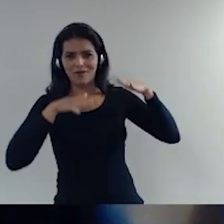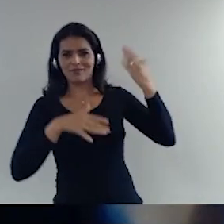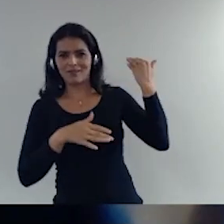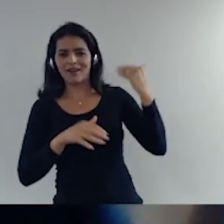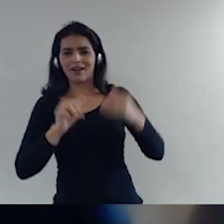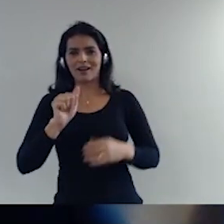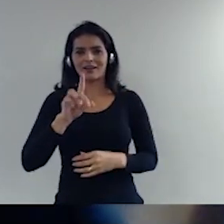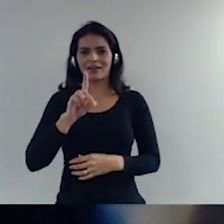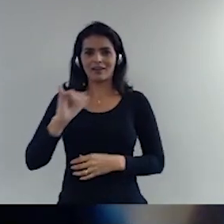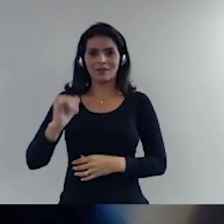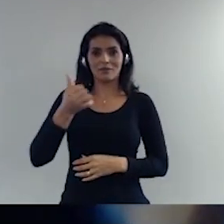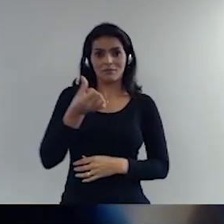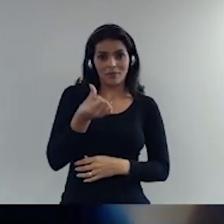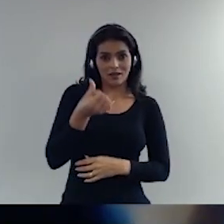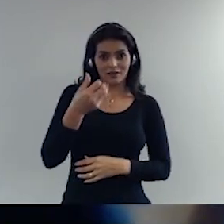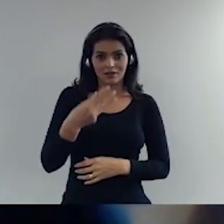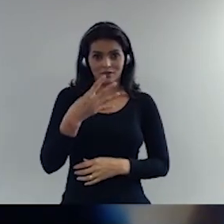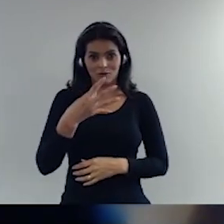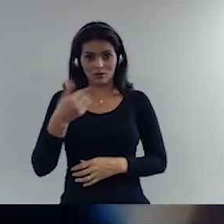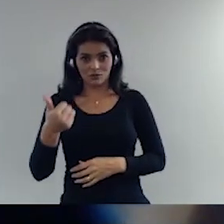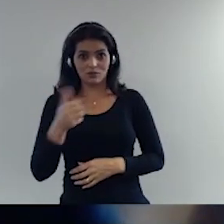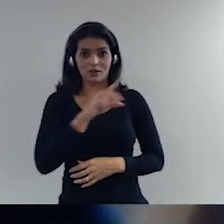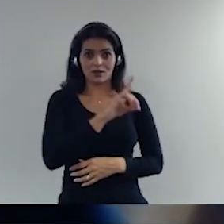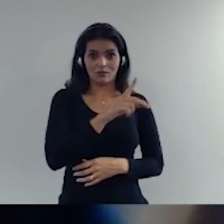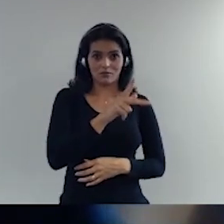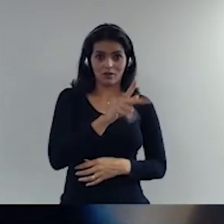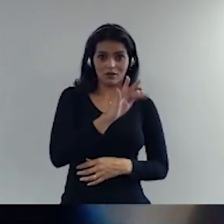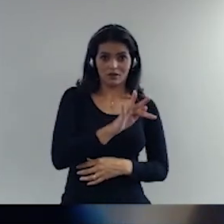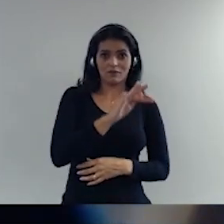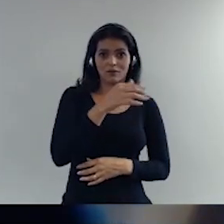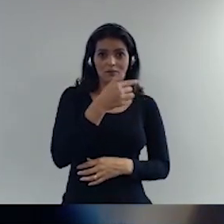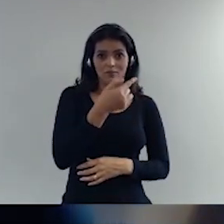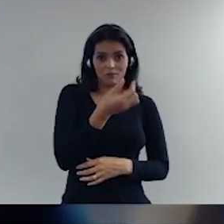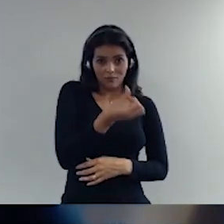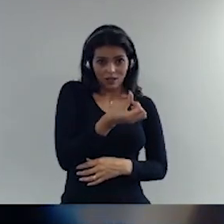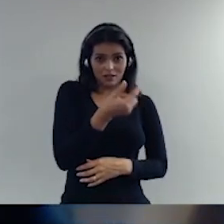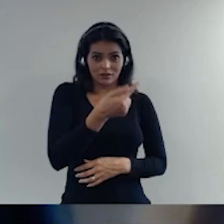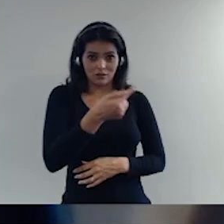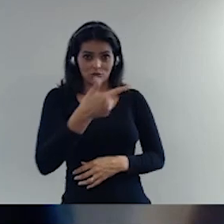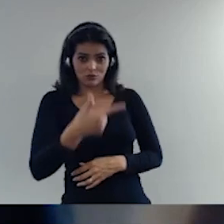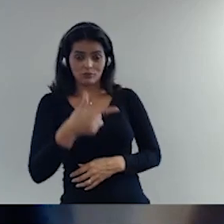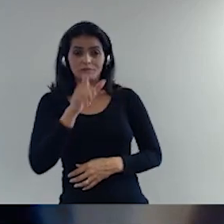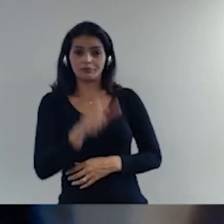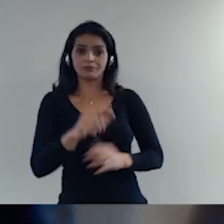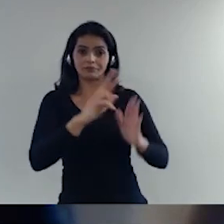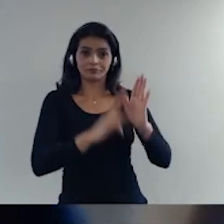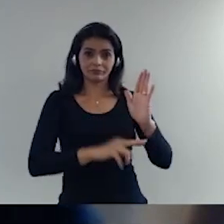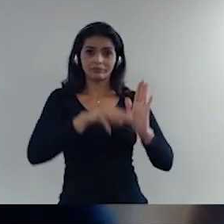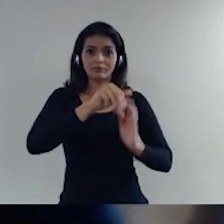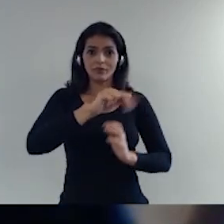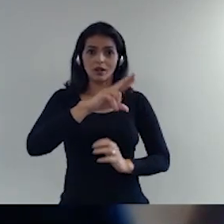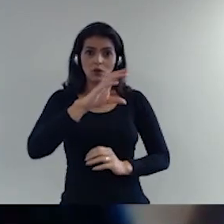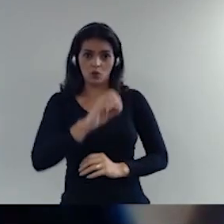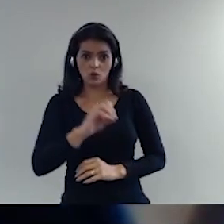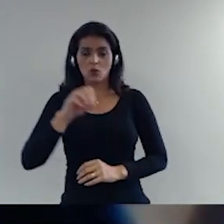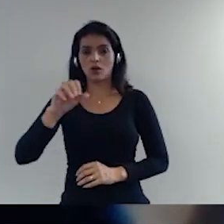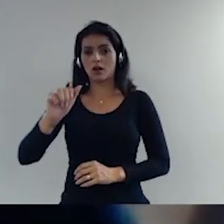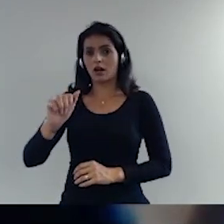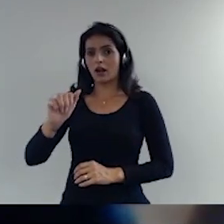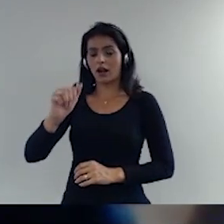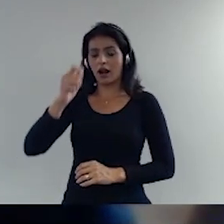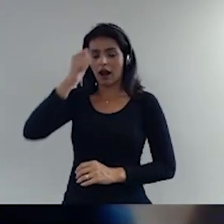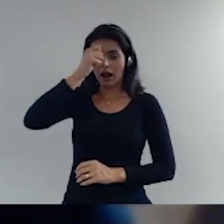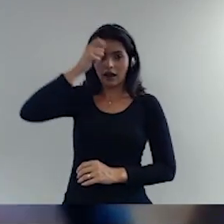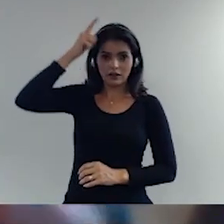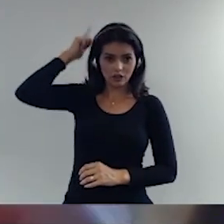ADIs 6341 e a DPF 672, tendo de relatores o ministro Marco Aurélio e o ministro Alexandre de Moraes, foram